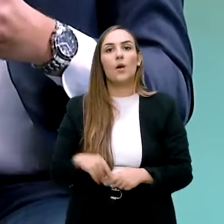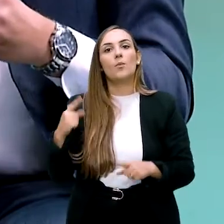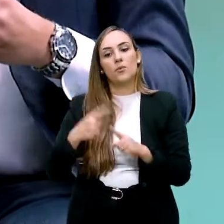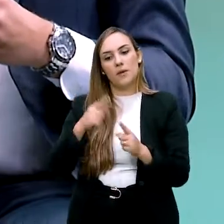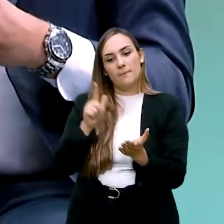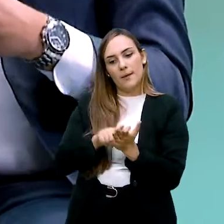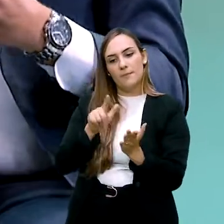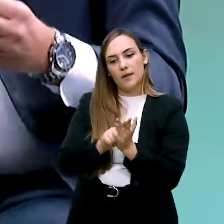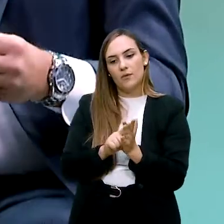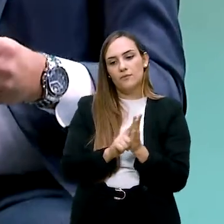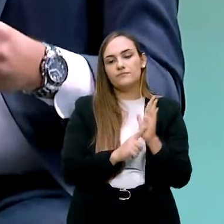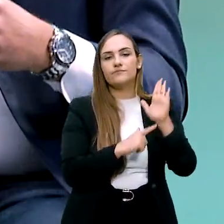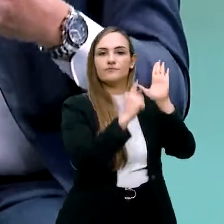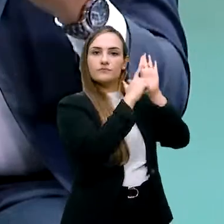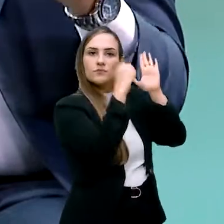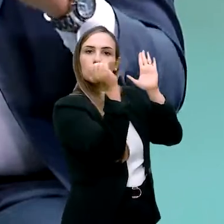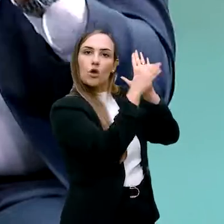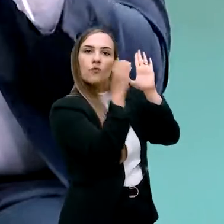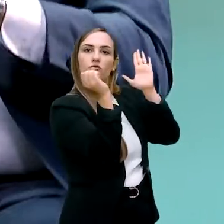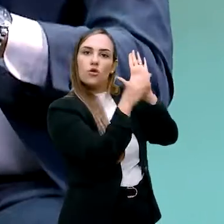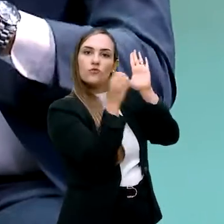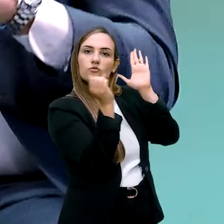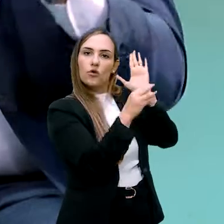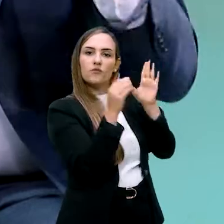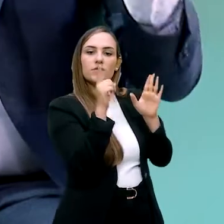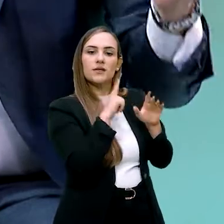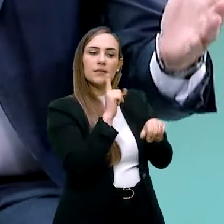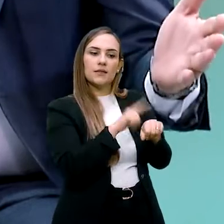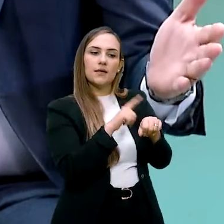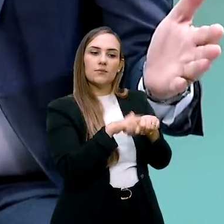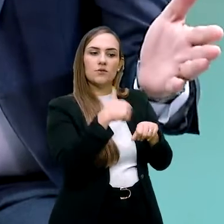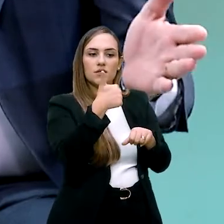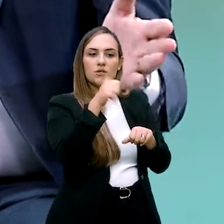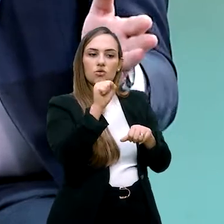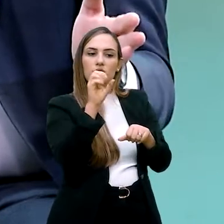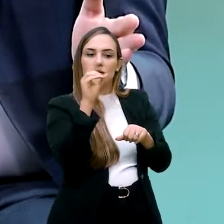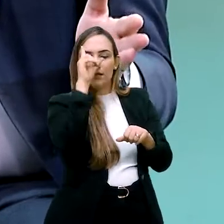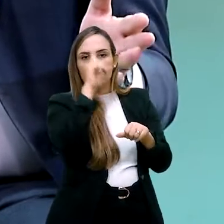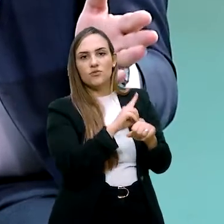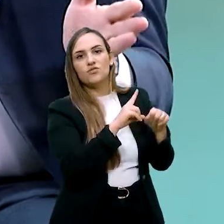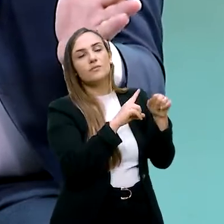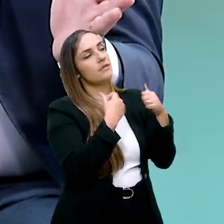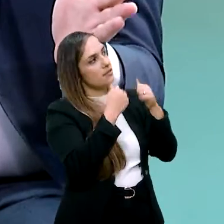rol a cada 180 dias ou menos, nós tivemos esse ano